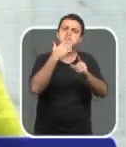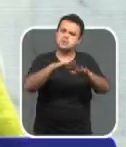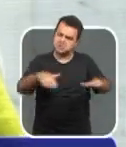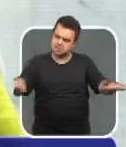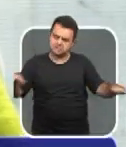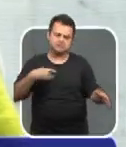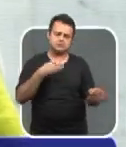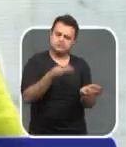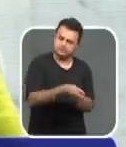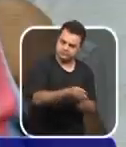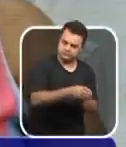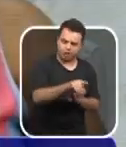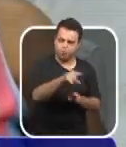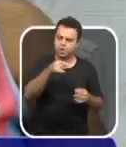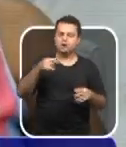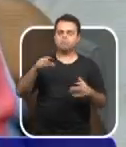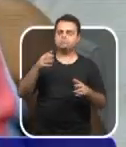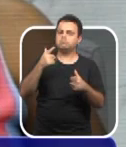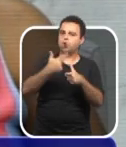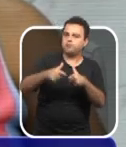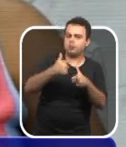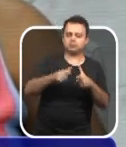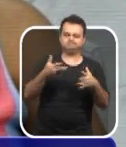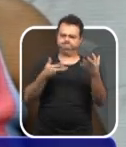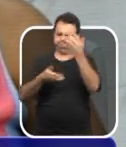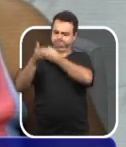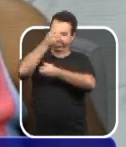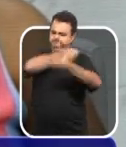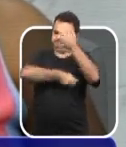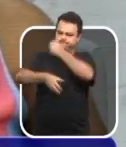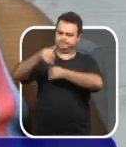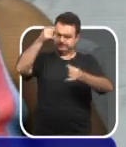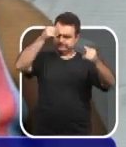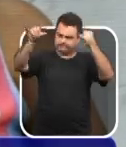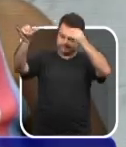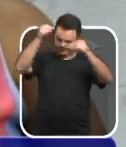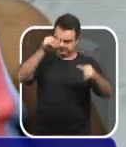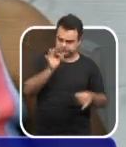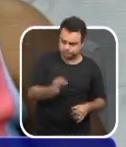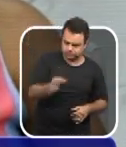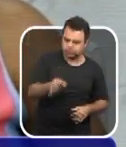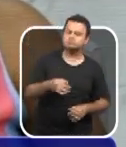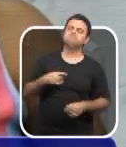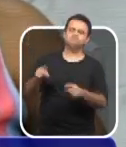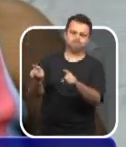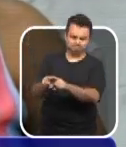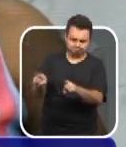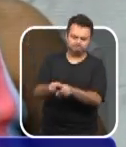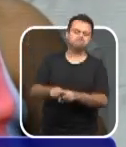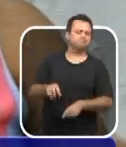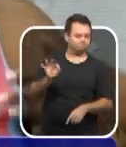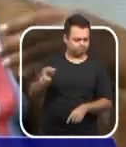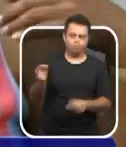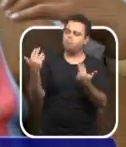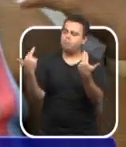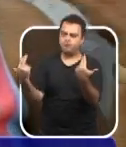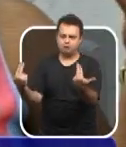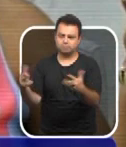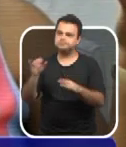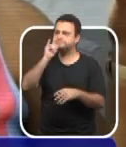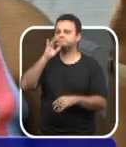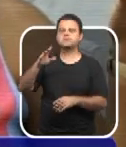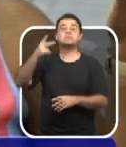com a criança, né? Ele tem que ser tratado, acompanhando, né, o cenário político, tanto